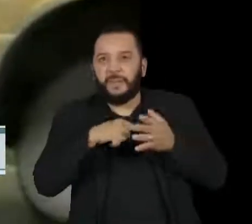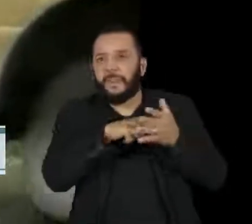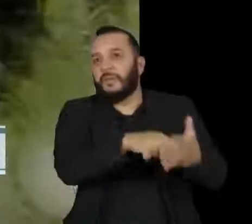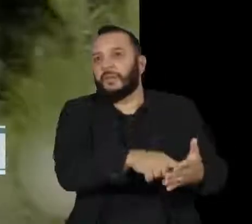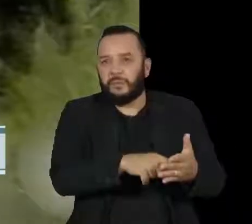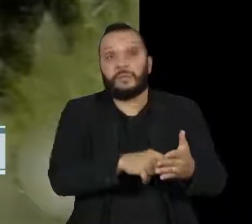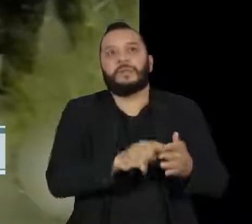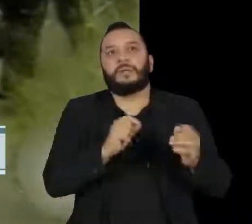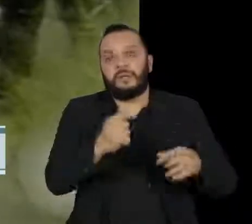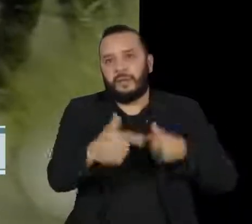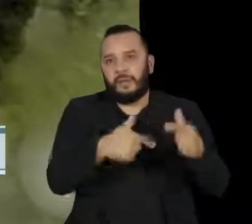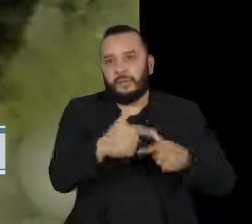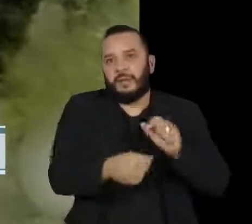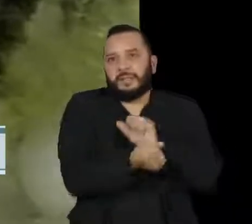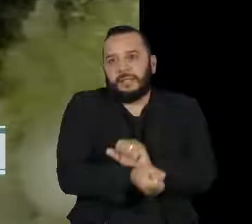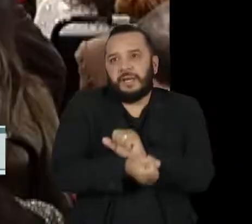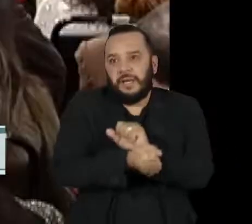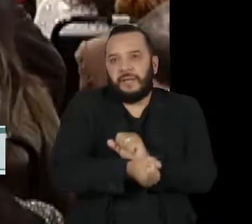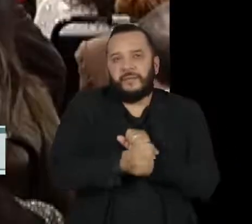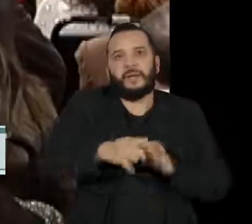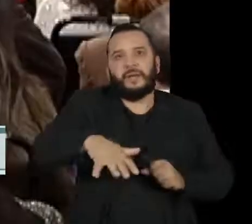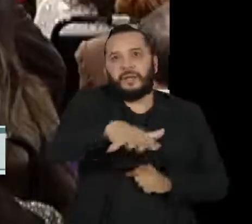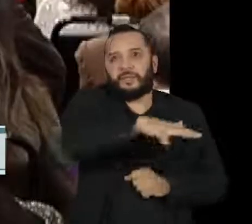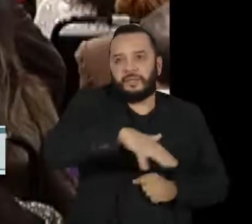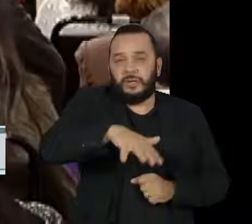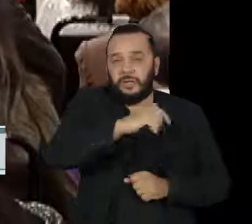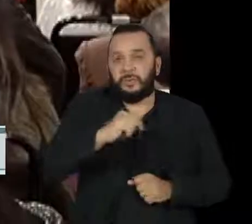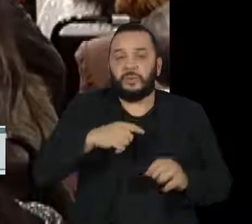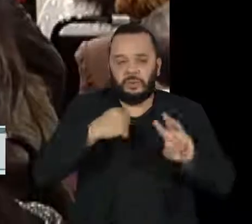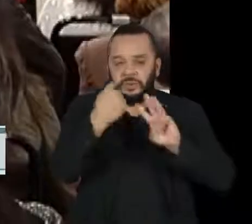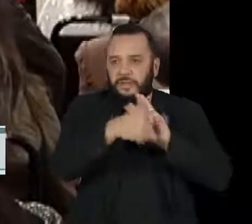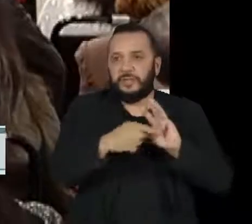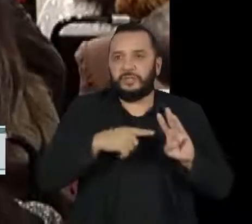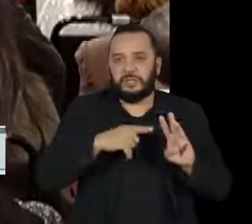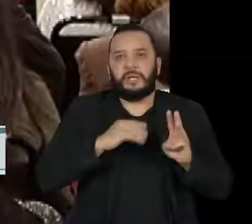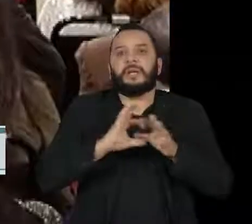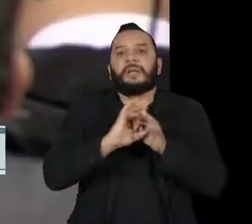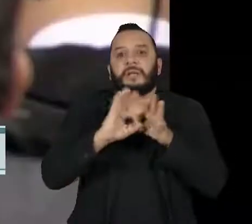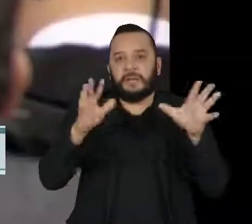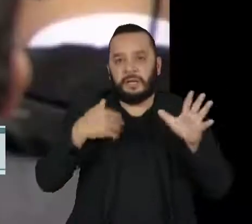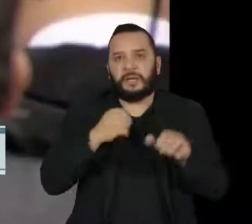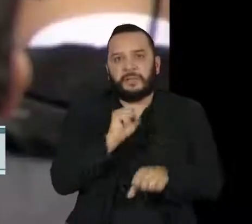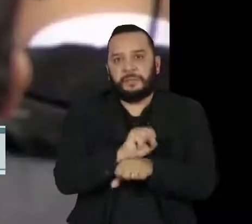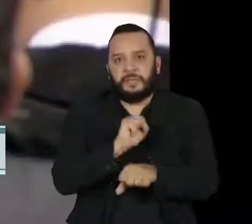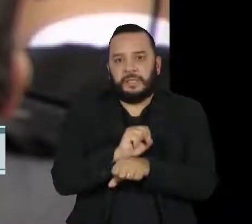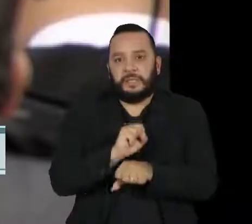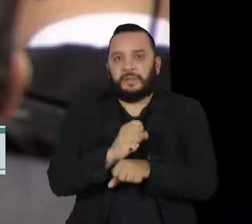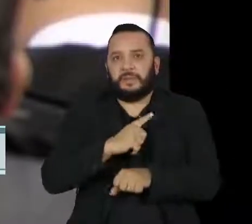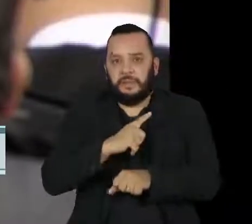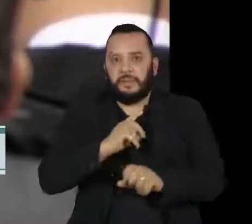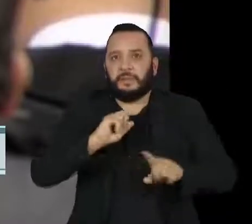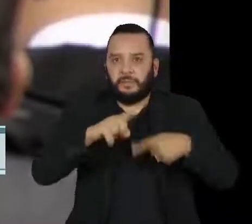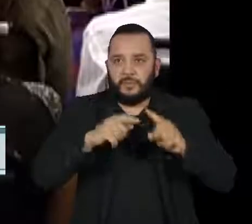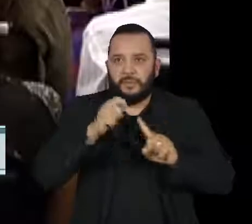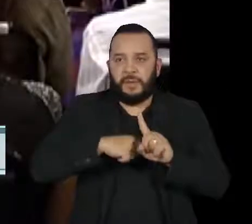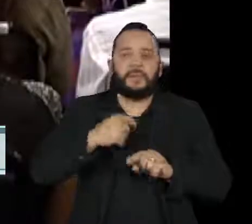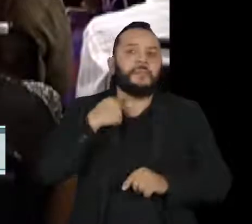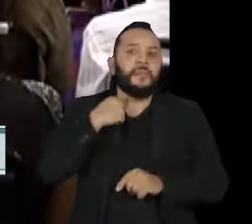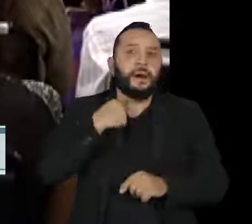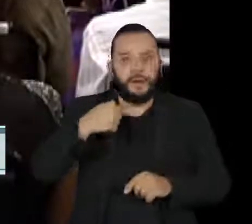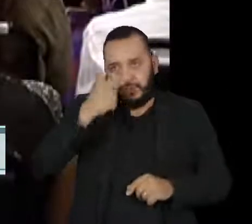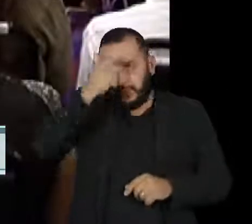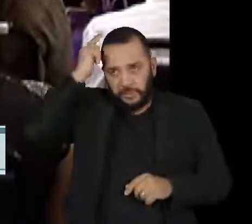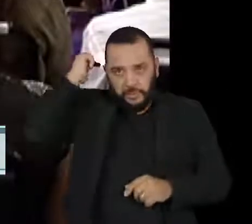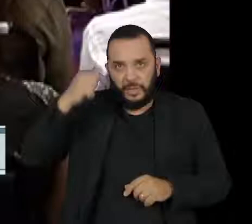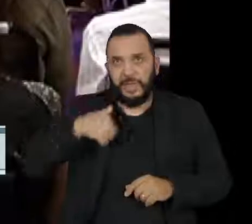análogo a escravidão na região os três Condenados aguardavam em liberdade o recurso da condenação em maio deste ano Ministro Alexandre